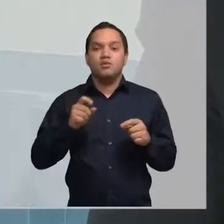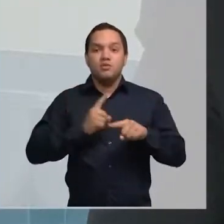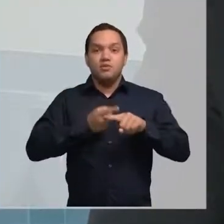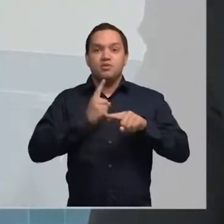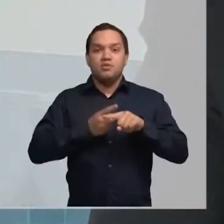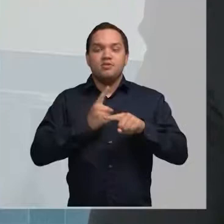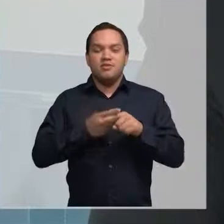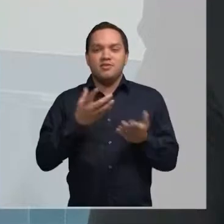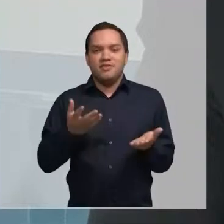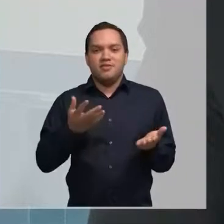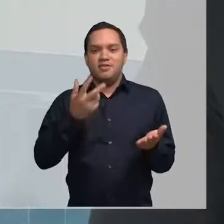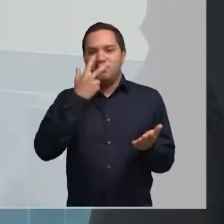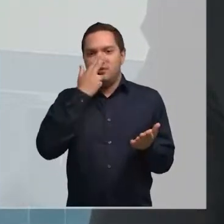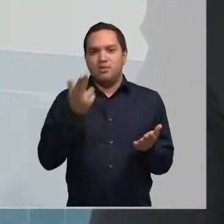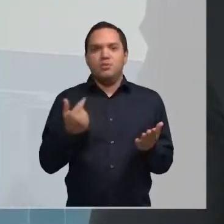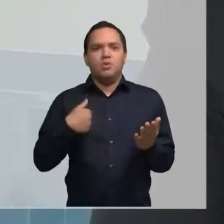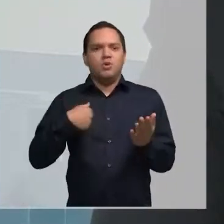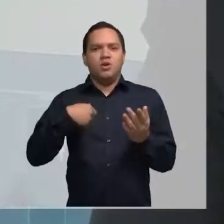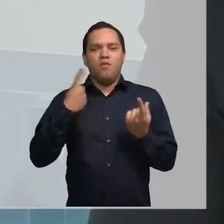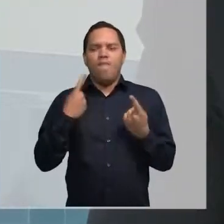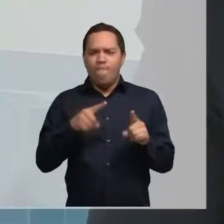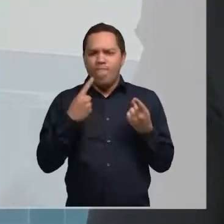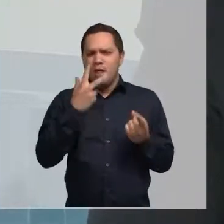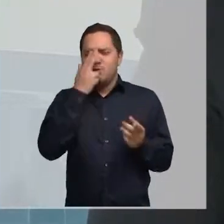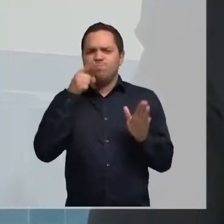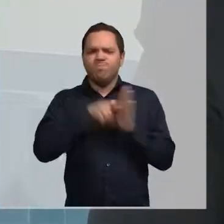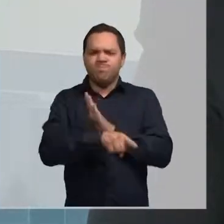Porque estigaram demais, partiram para cima, né?